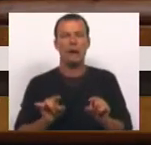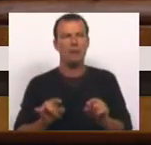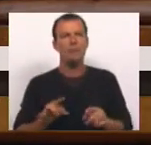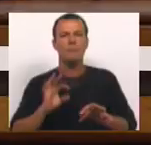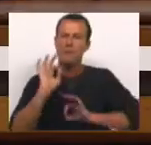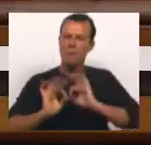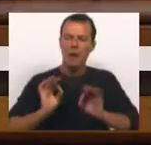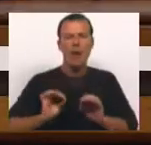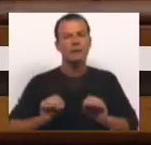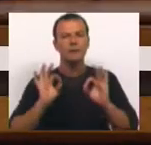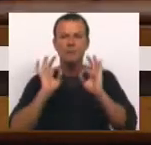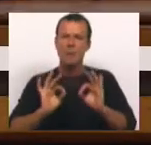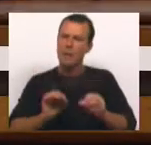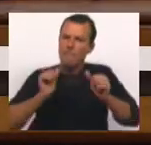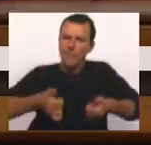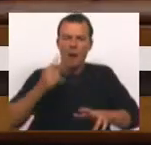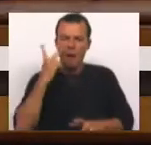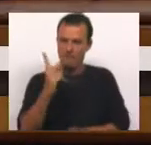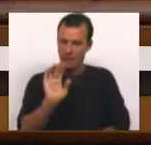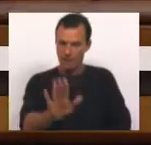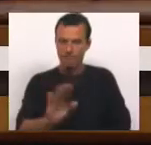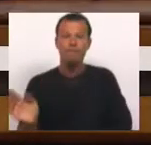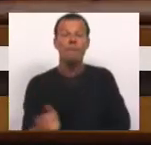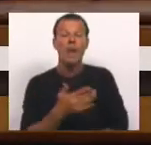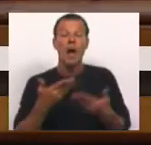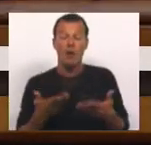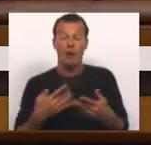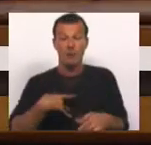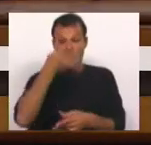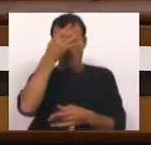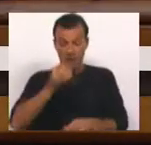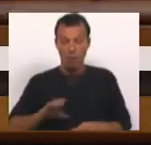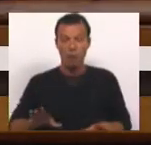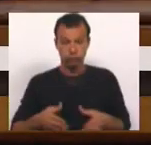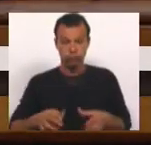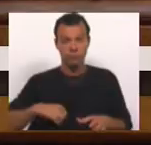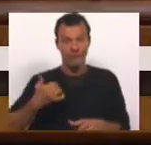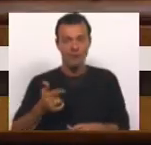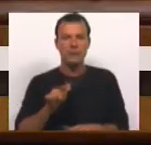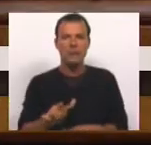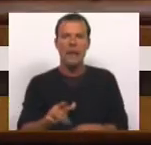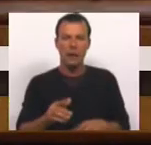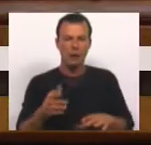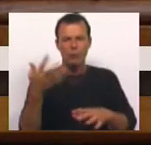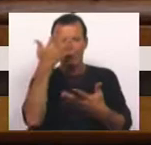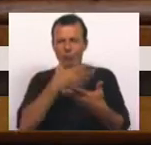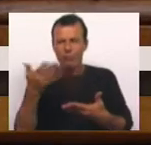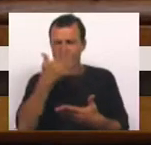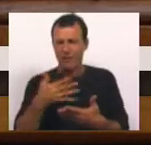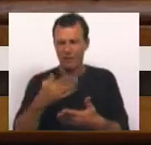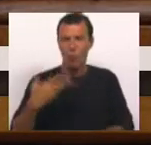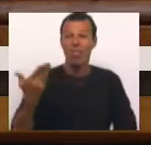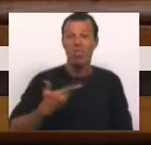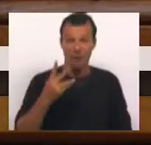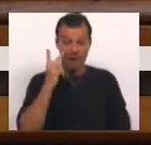vida. O que não podemos fazer, contudo, na perspectiva dos Verdes, é confundir o lugar do direito à vida no nosso